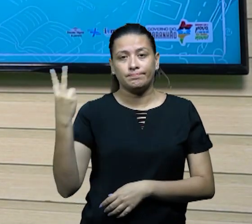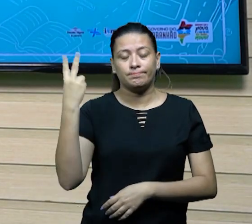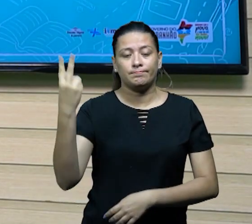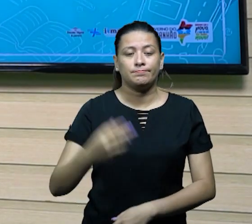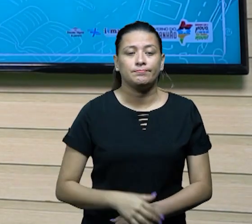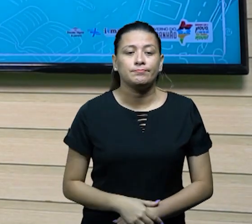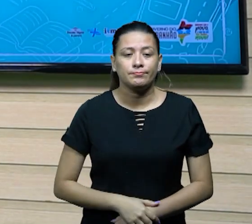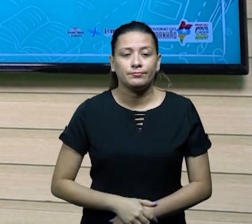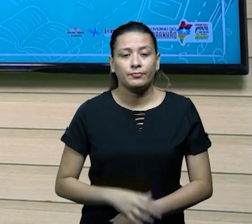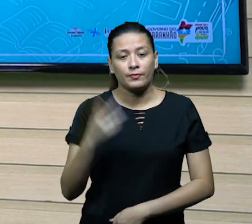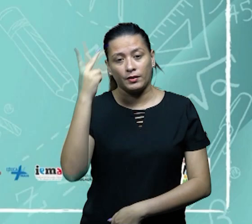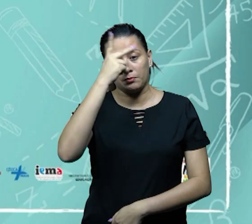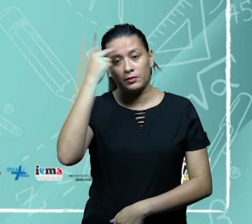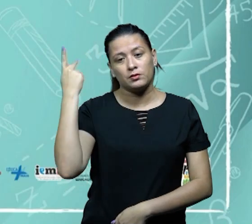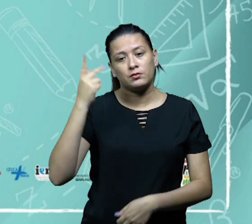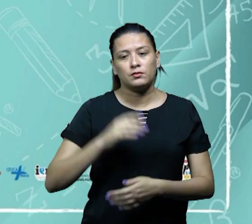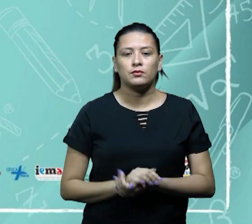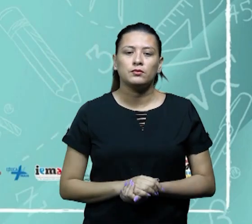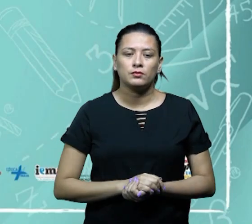você se sente valorizado.